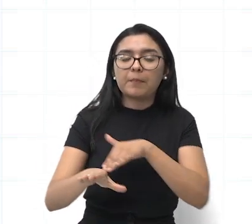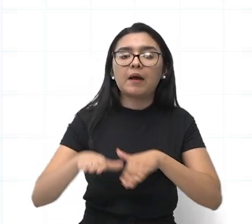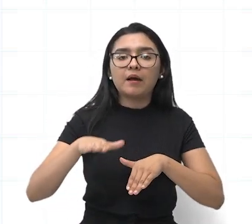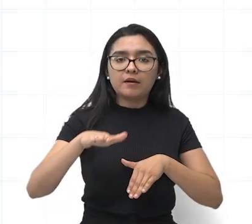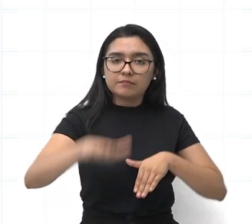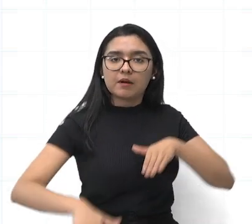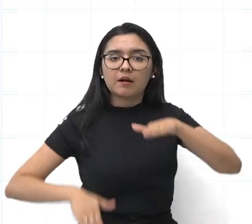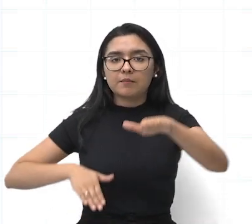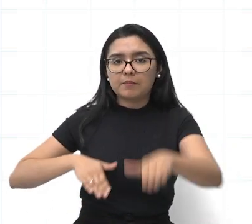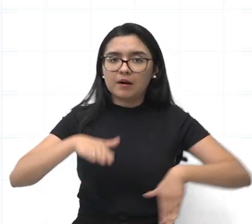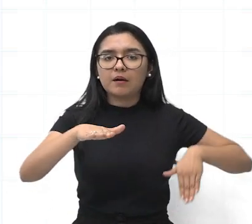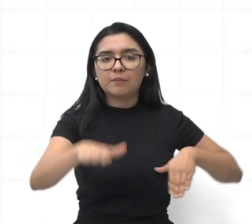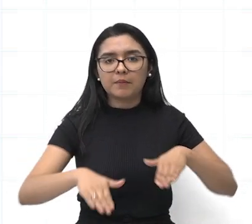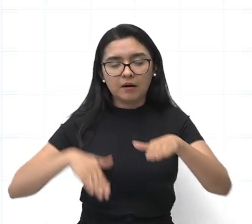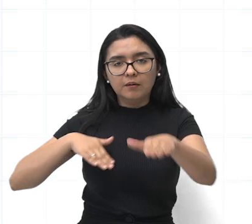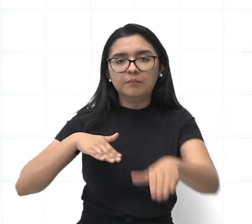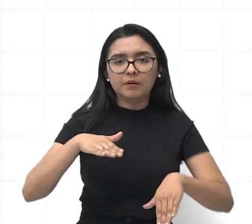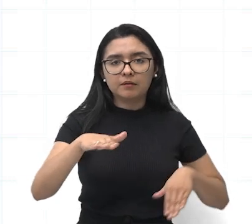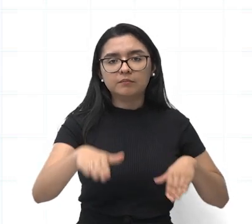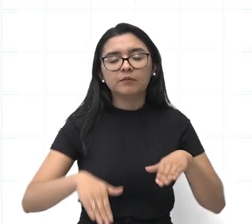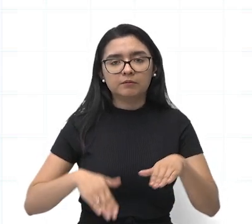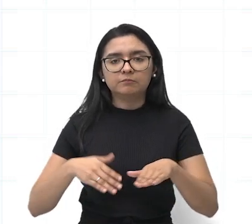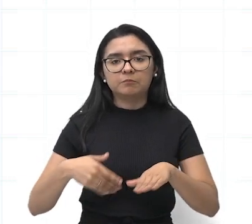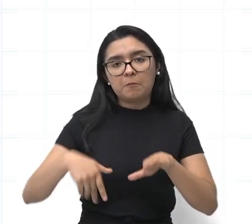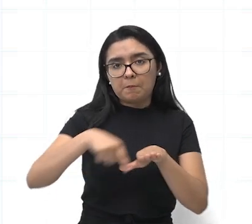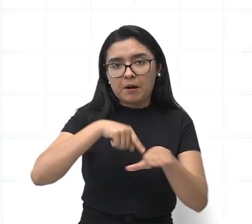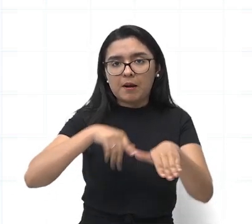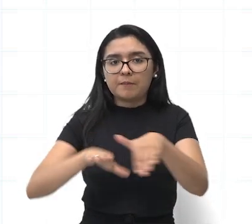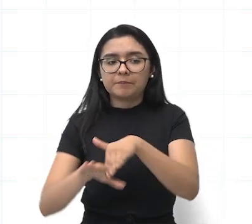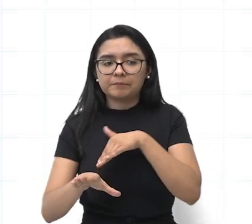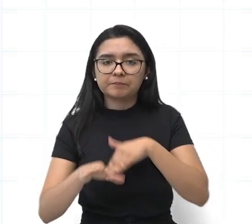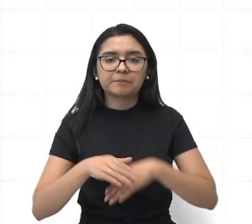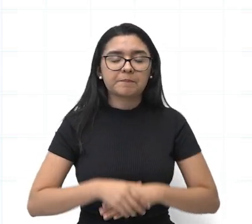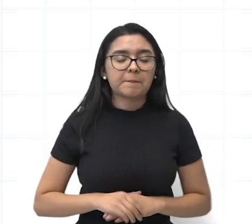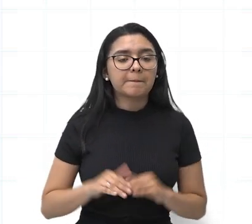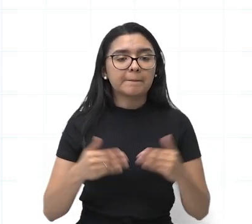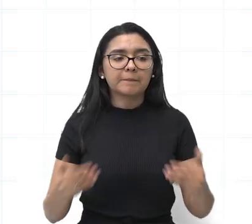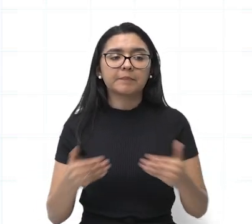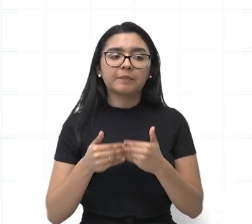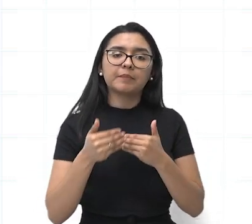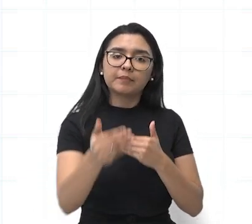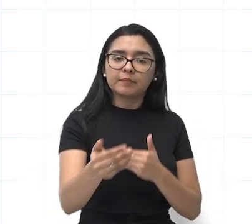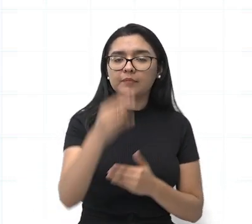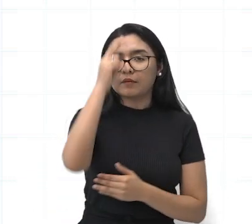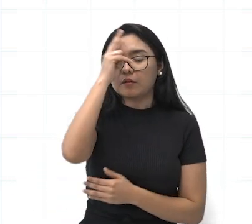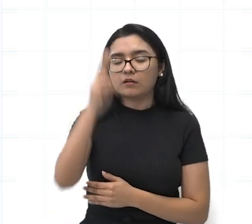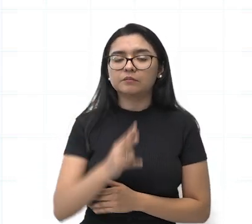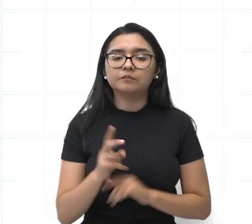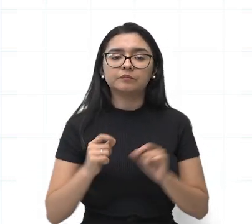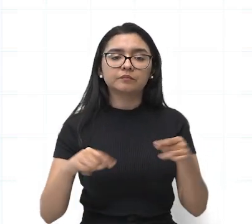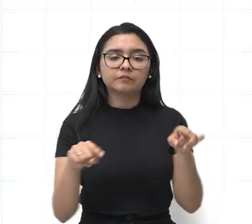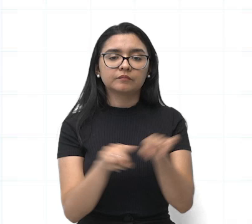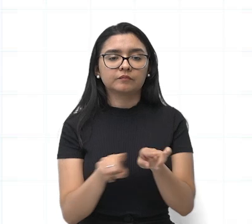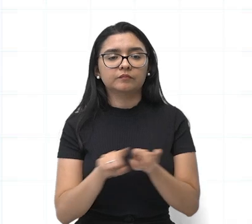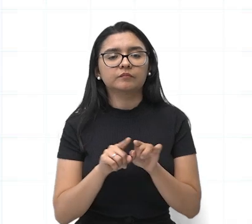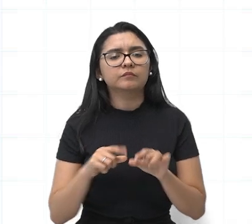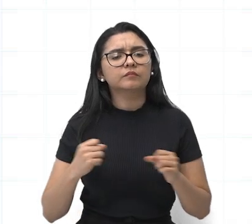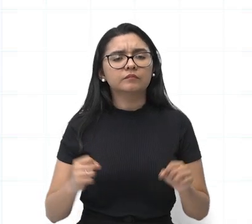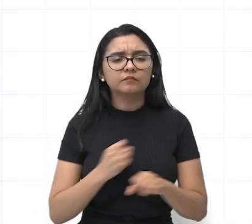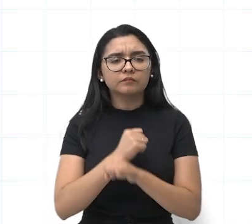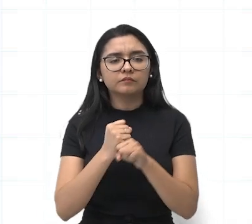nosso auxílio, né? A gente empurrava aí com os nossos próprios pés. Andando um pouquinho na história, a gente chega lá em